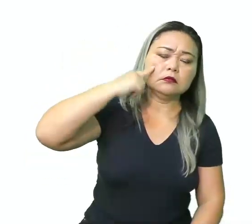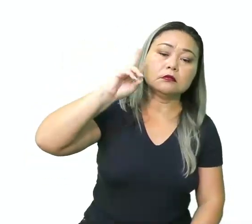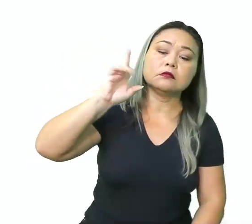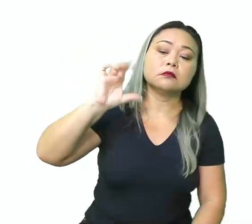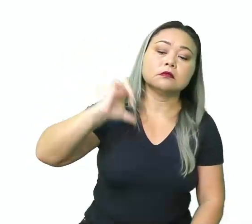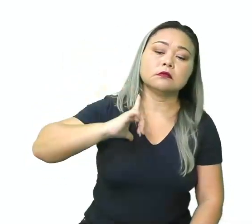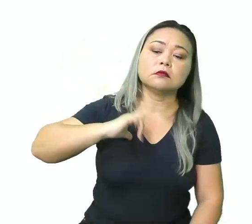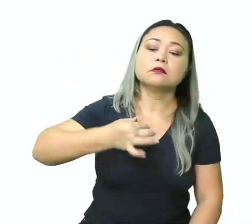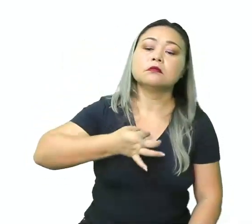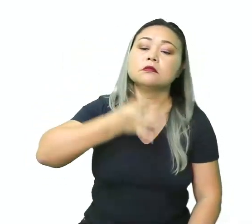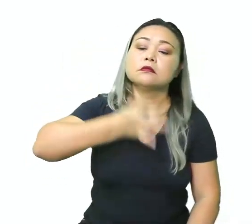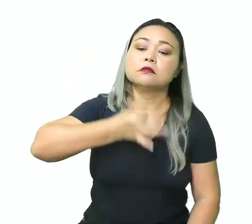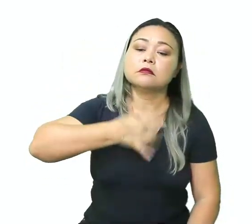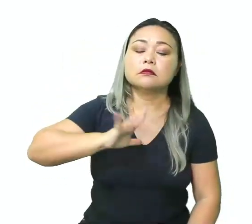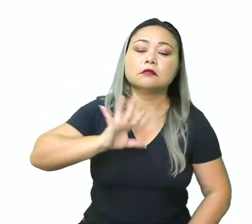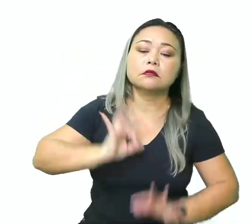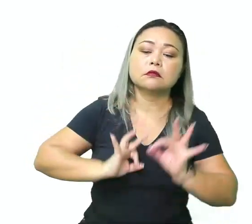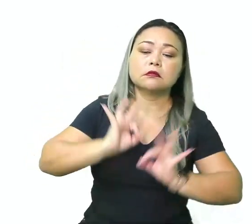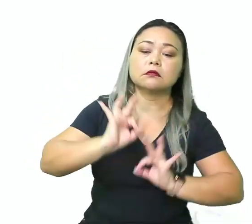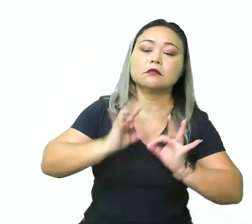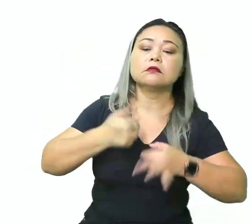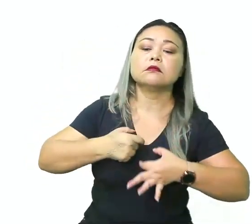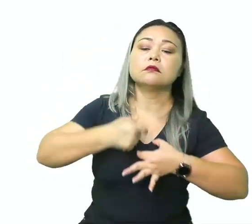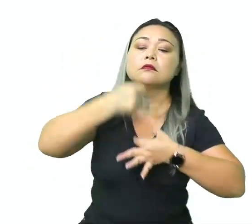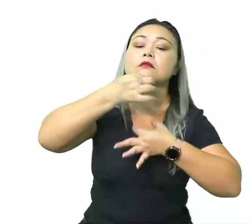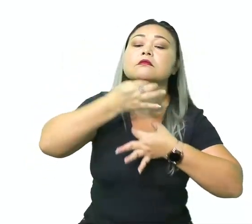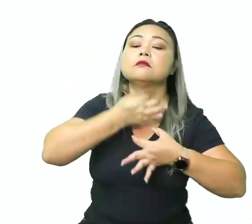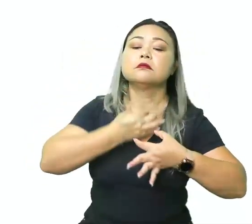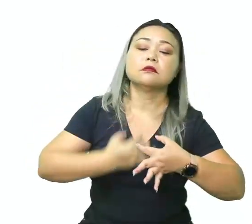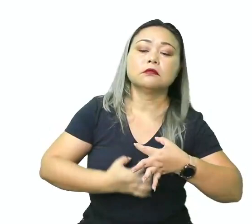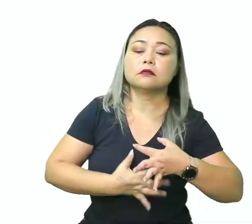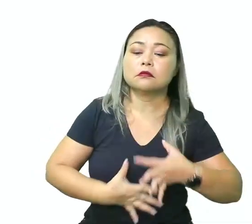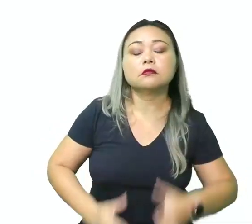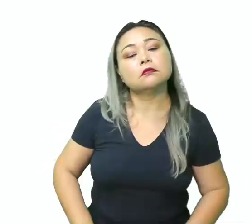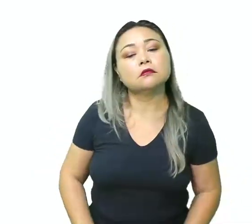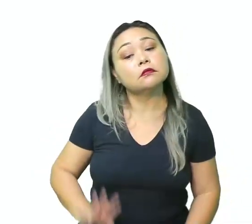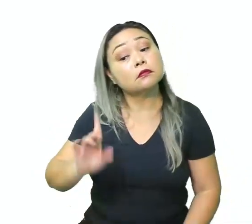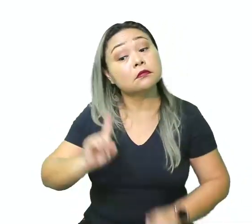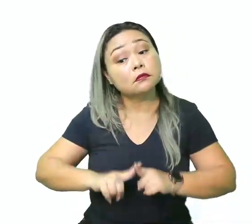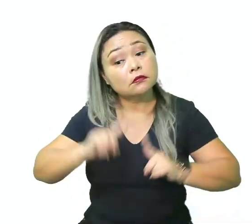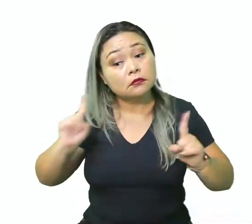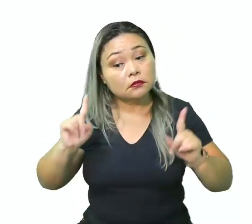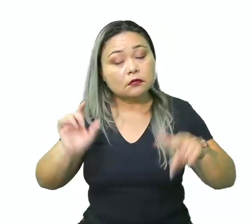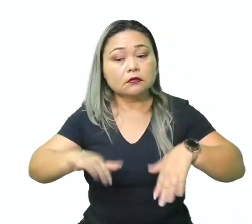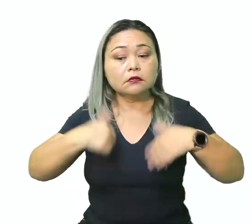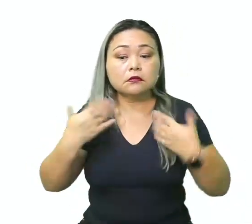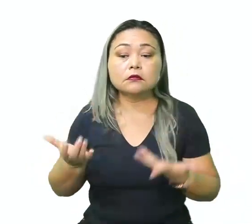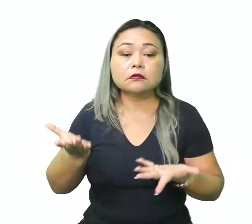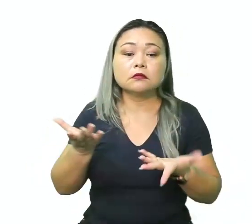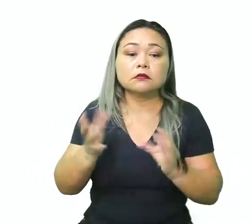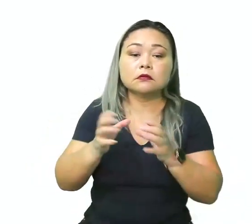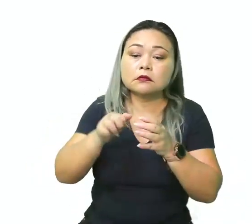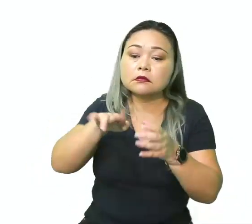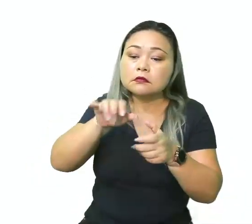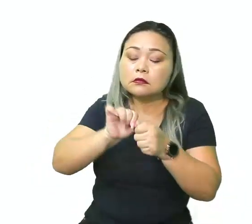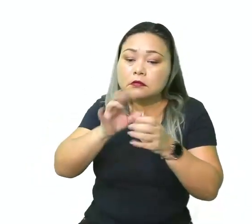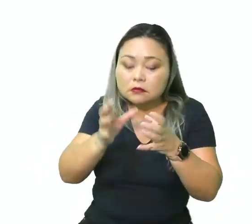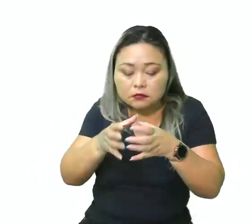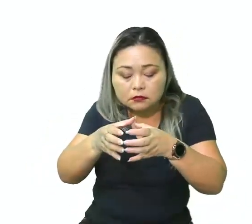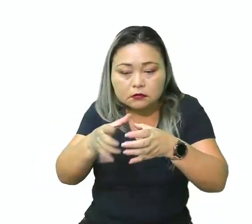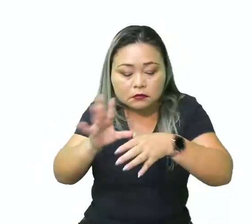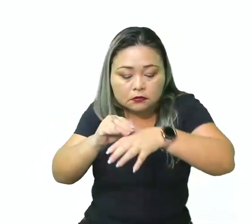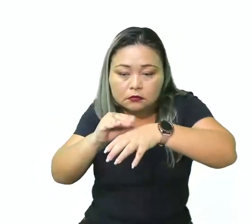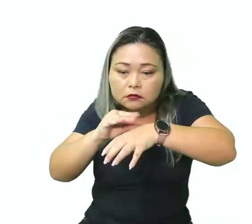ter ali o esôfago, enfim, formando todo o tubo digestivo, tá? Mas o órgão é o quê? Um conjunto de